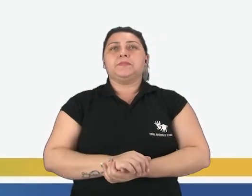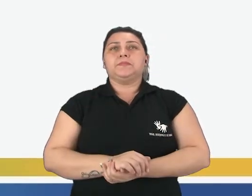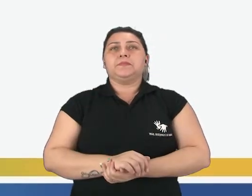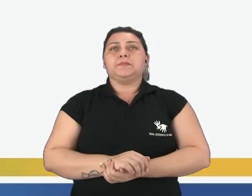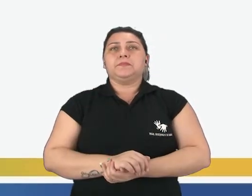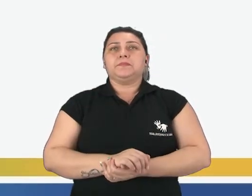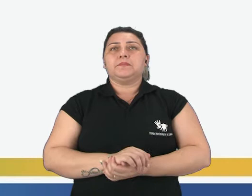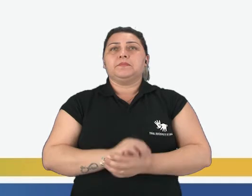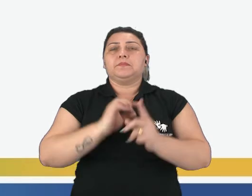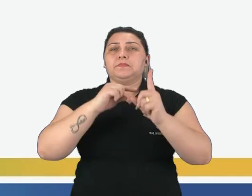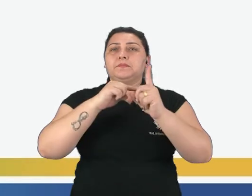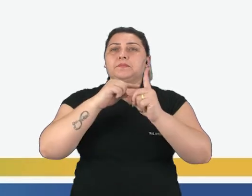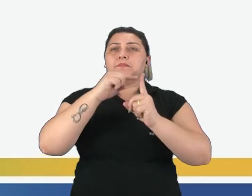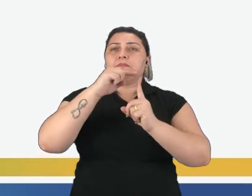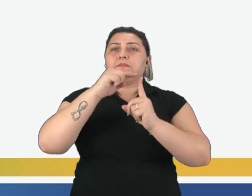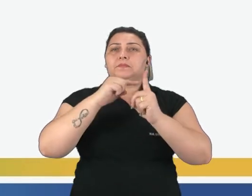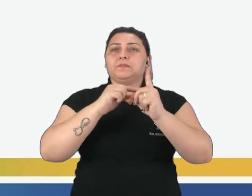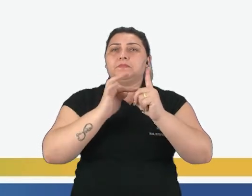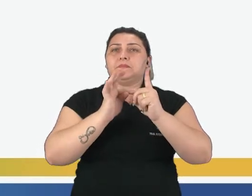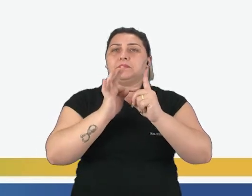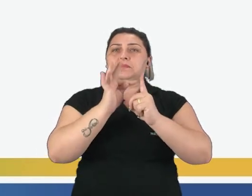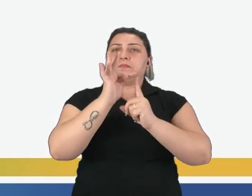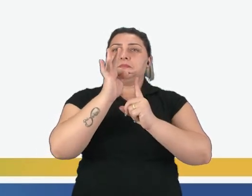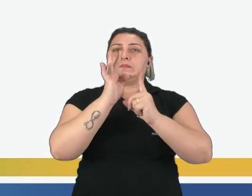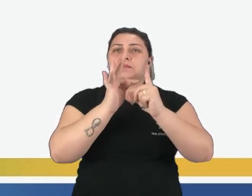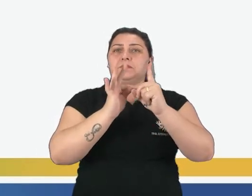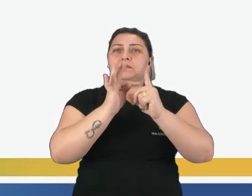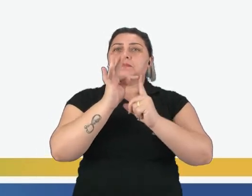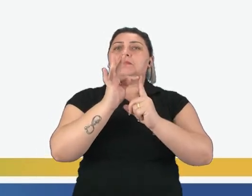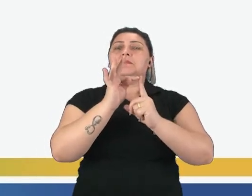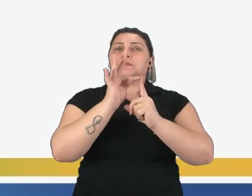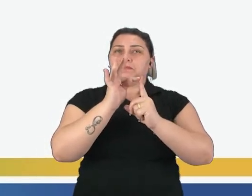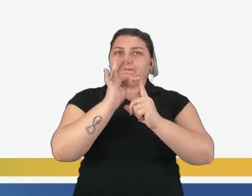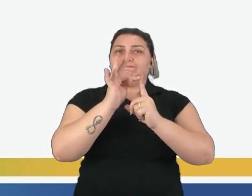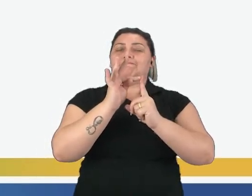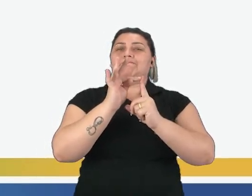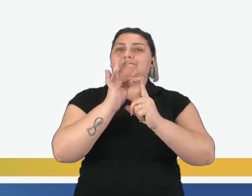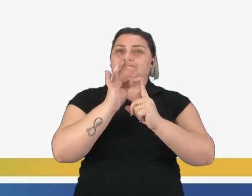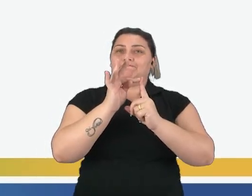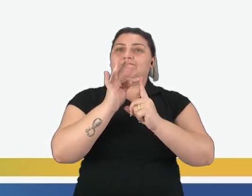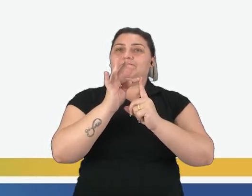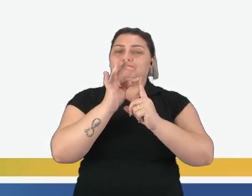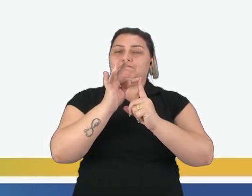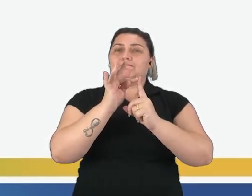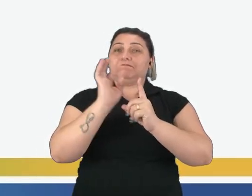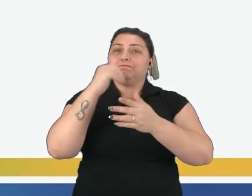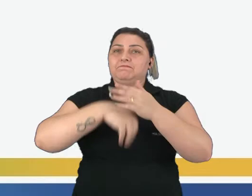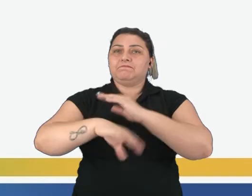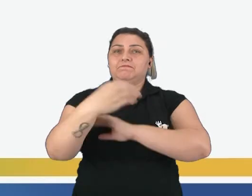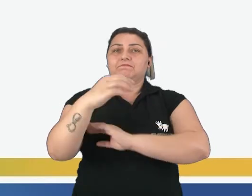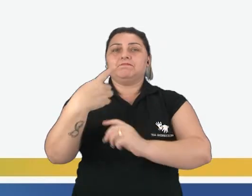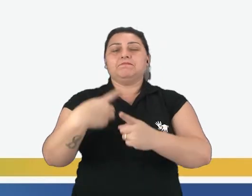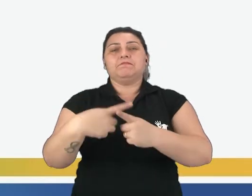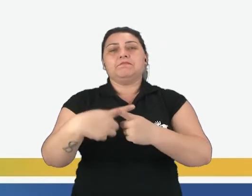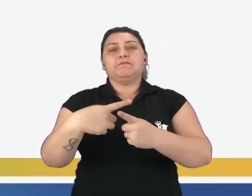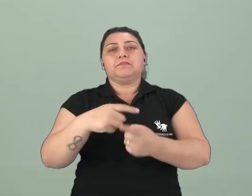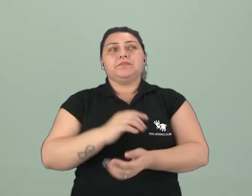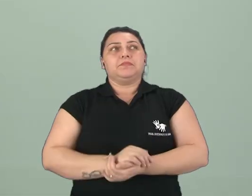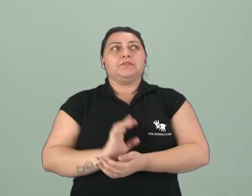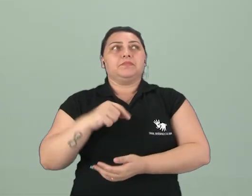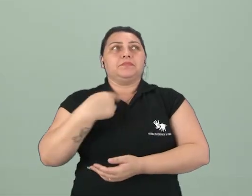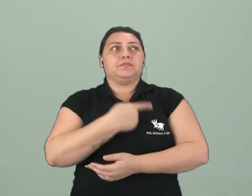instrumento, o termômetro, pessoal. O termômetro aqui foi assim uma virada de chave dentro da ciência, porque